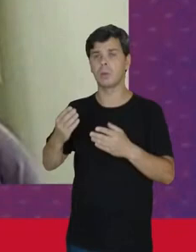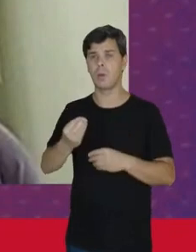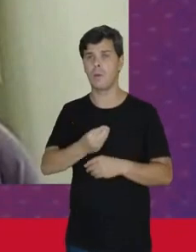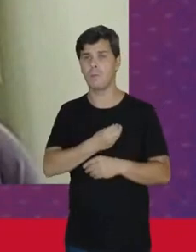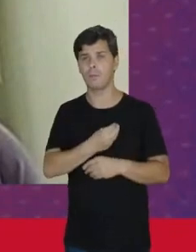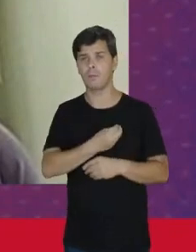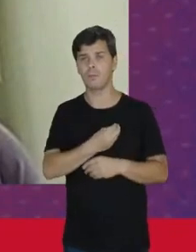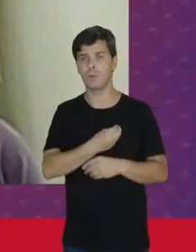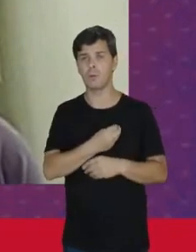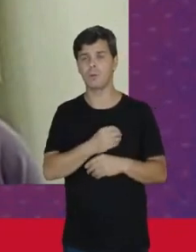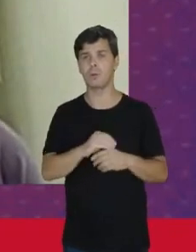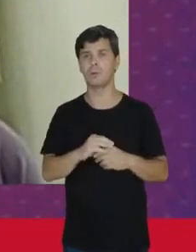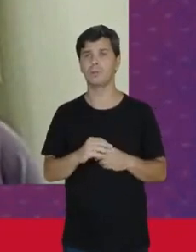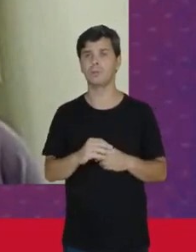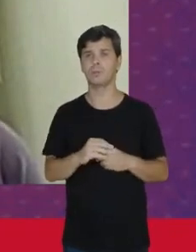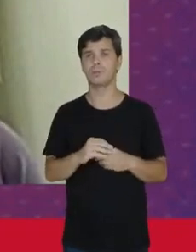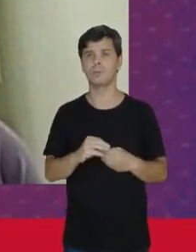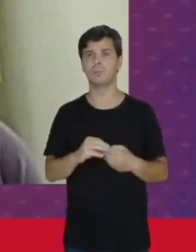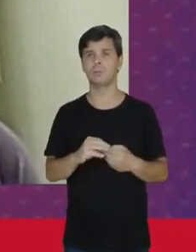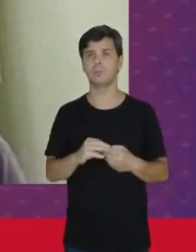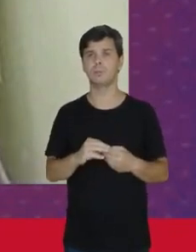hoje um momento muito